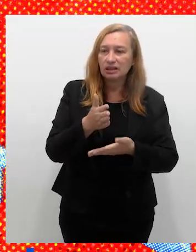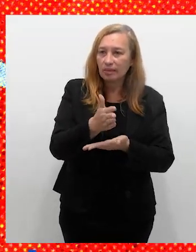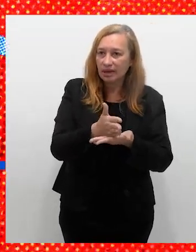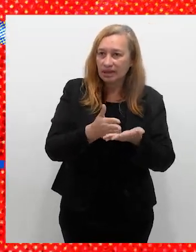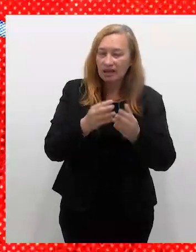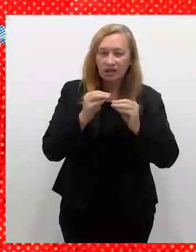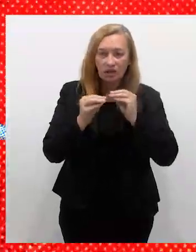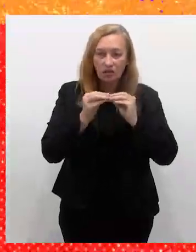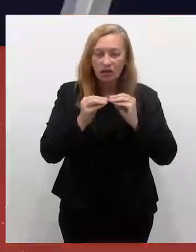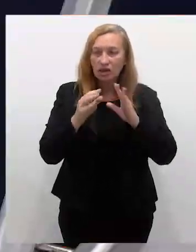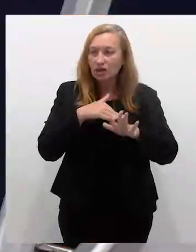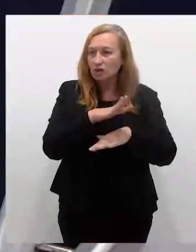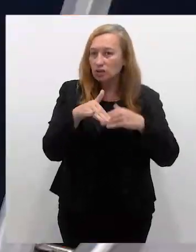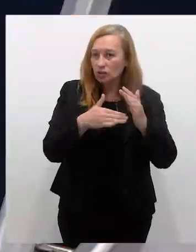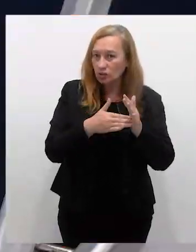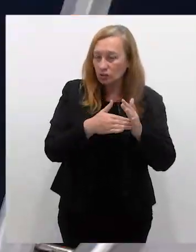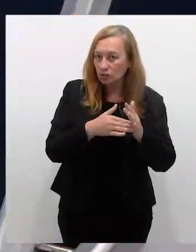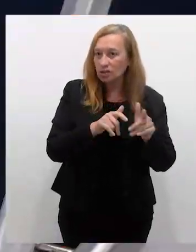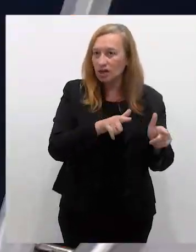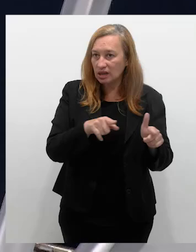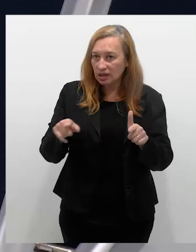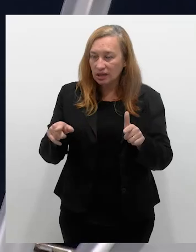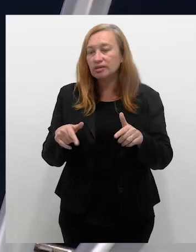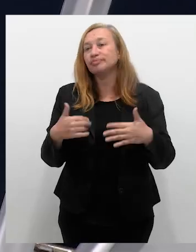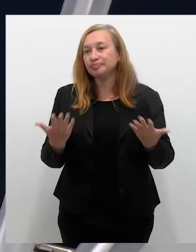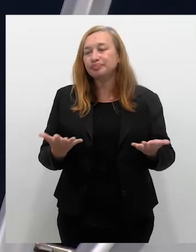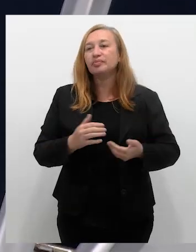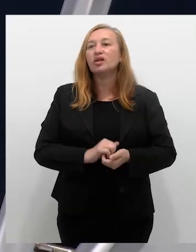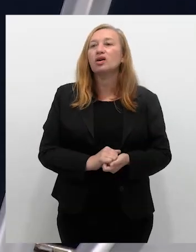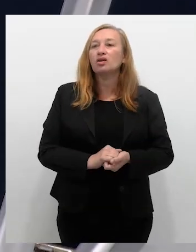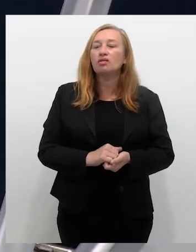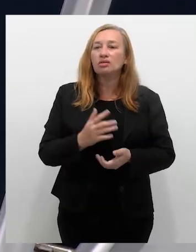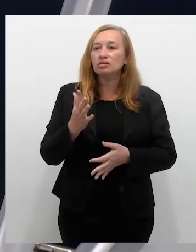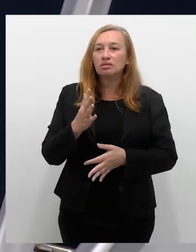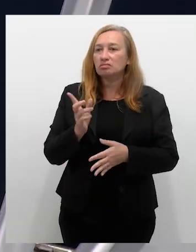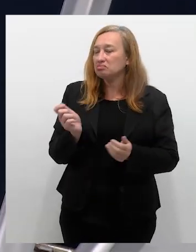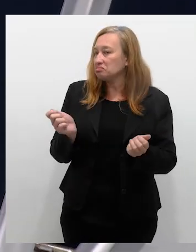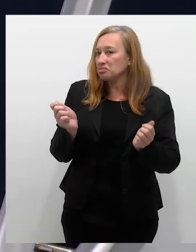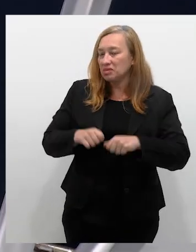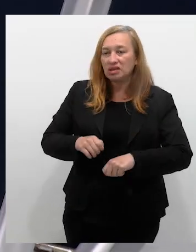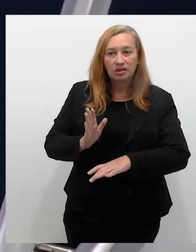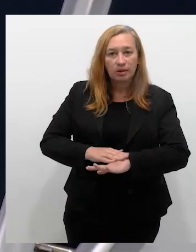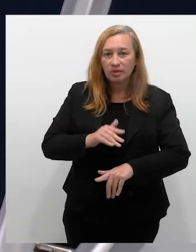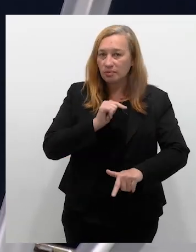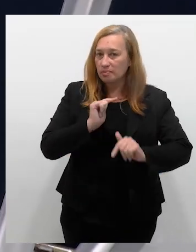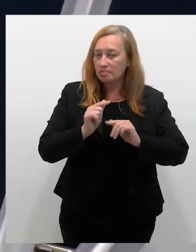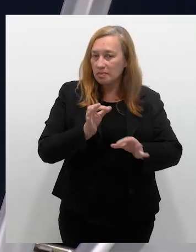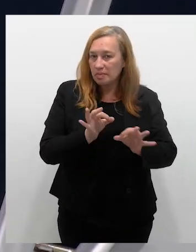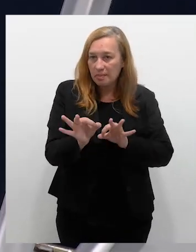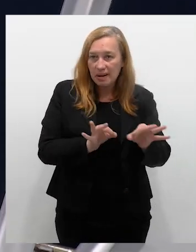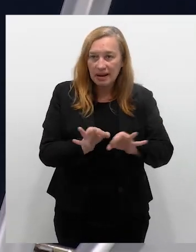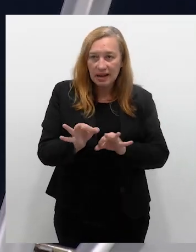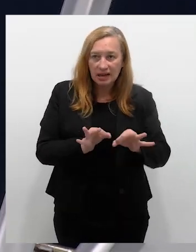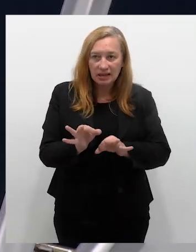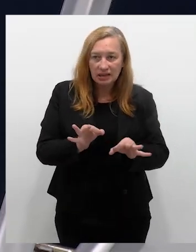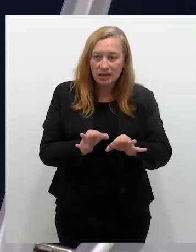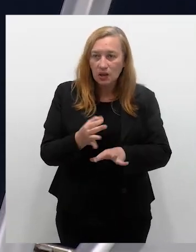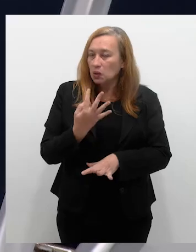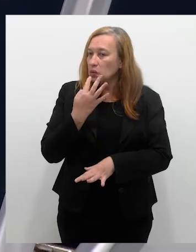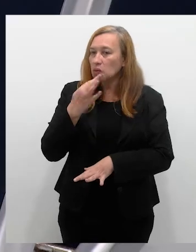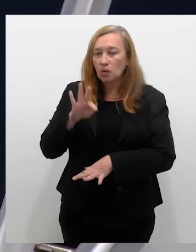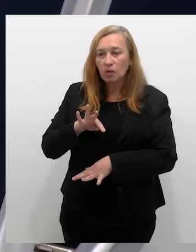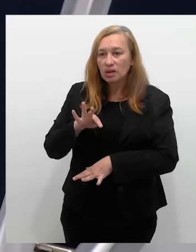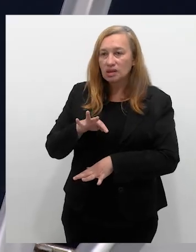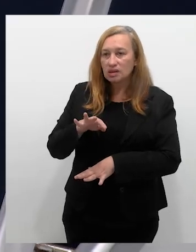da novela, que já está todo mundo ali, as participações elas normalmente são assim, você não tem tempo de preparo, você